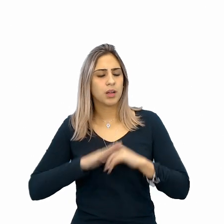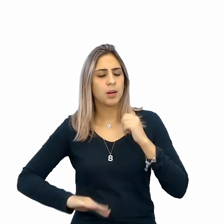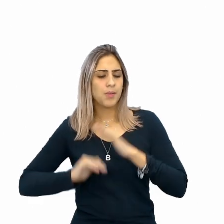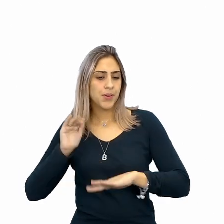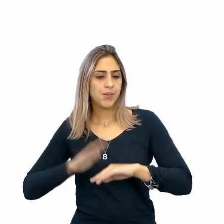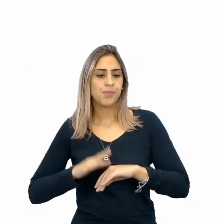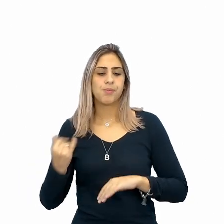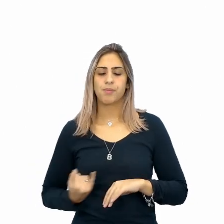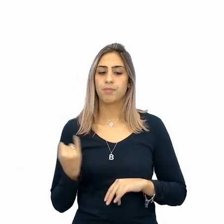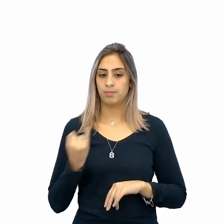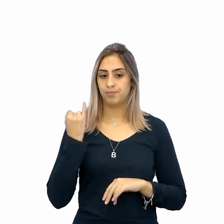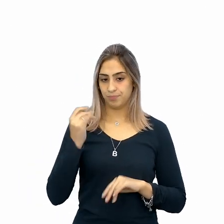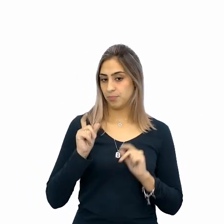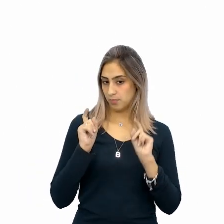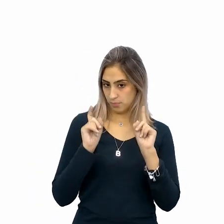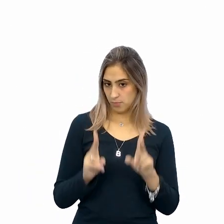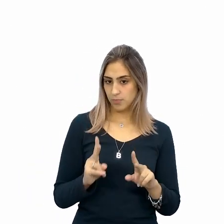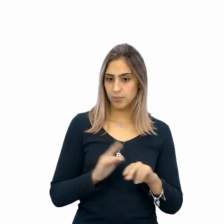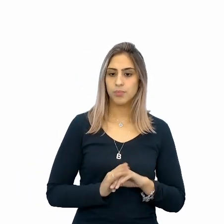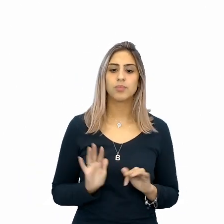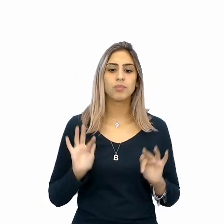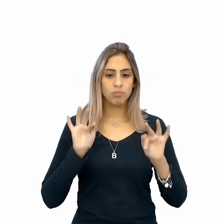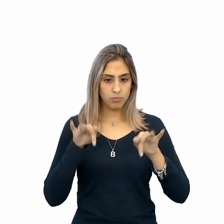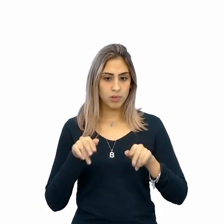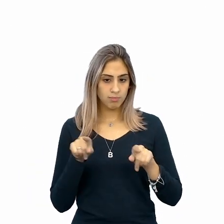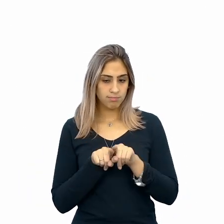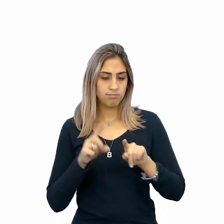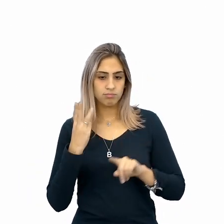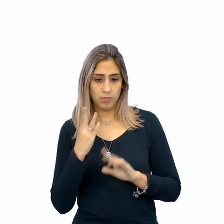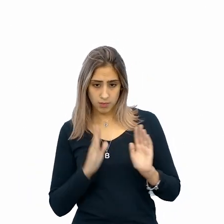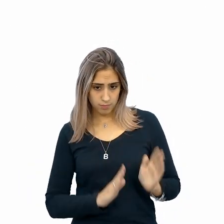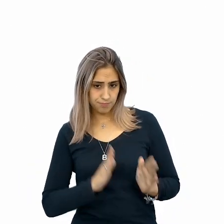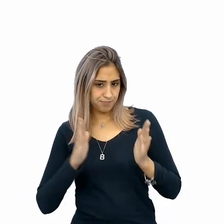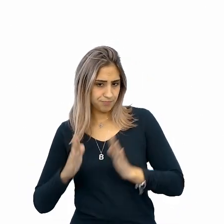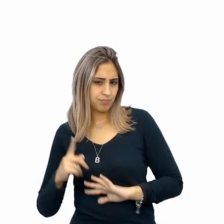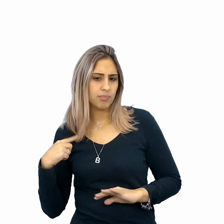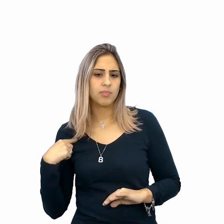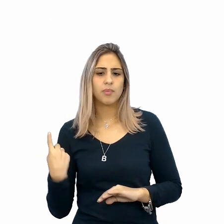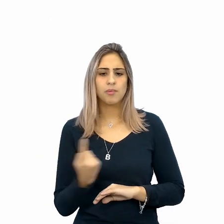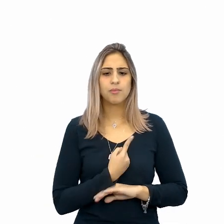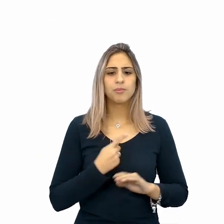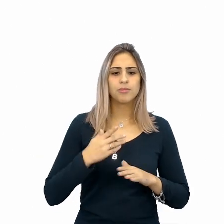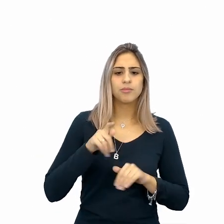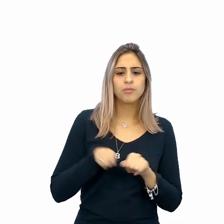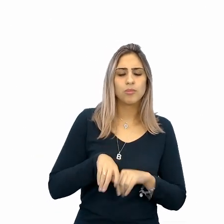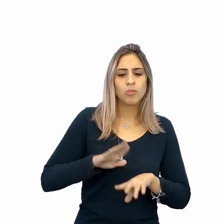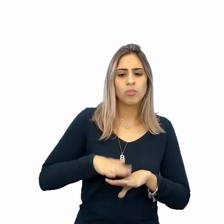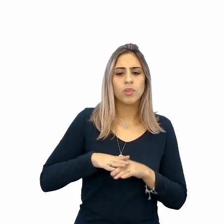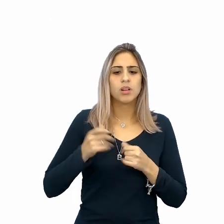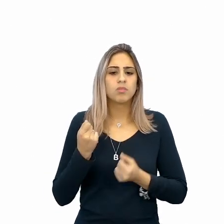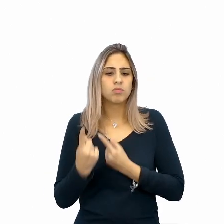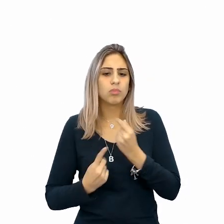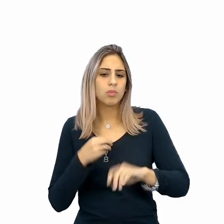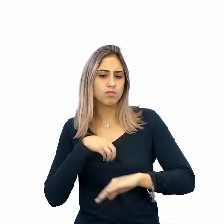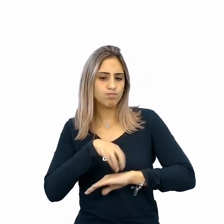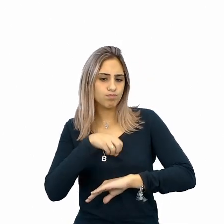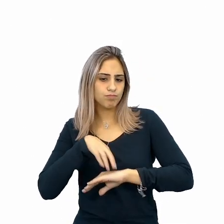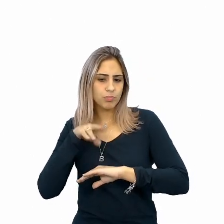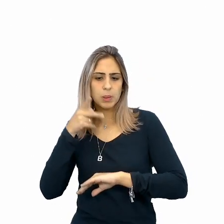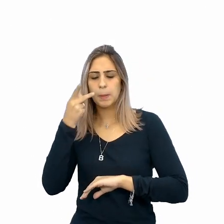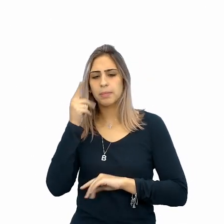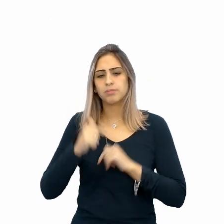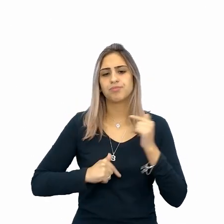habilidades essenciais, ok? E, finalmente, no terceiro momento, nós trataremos de algumas sugestões